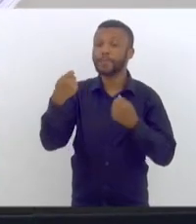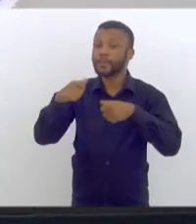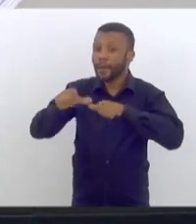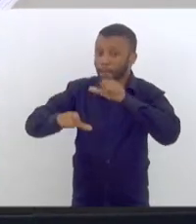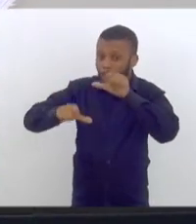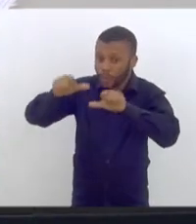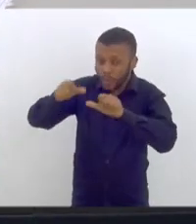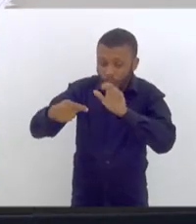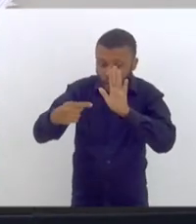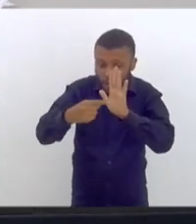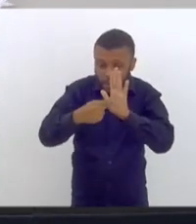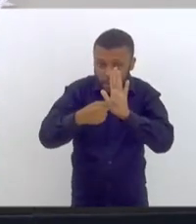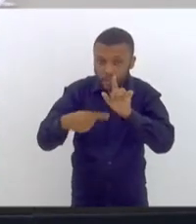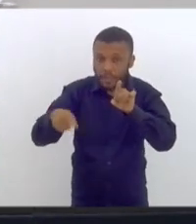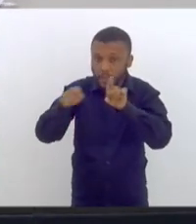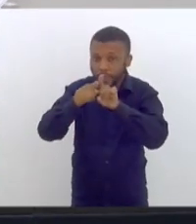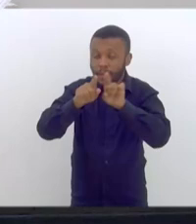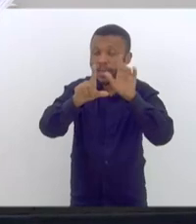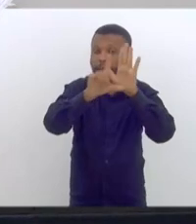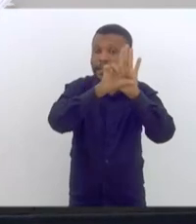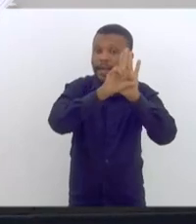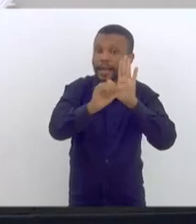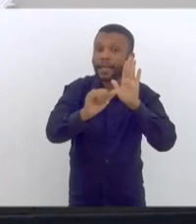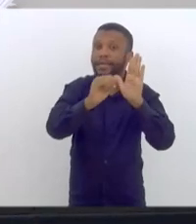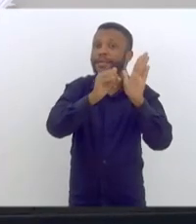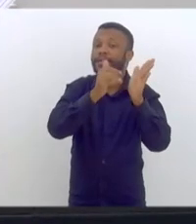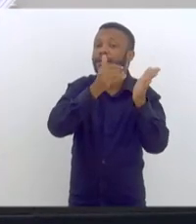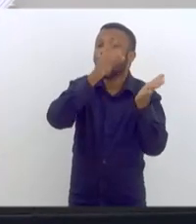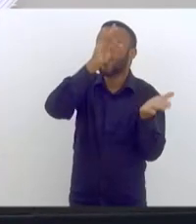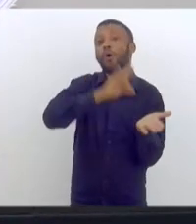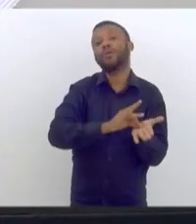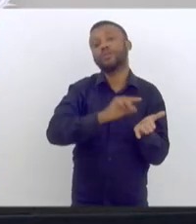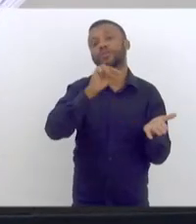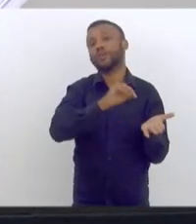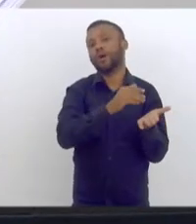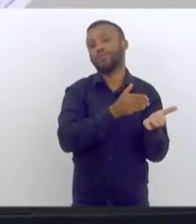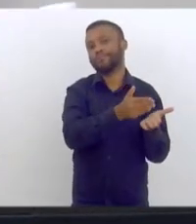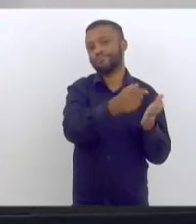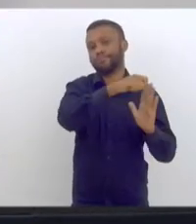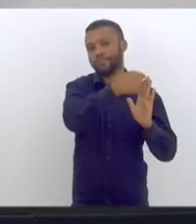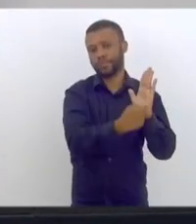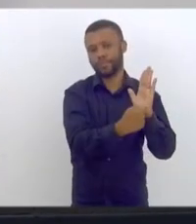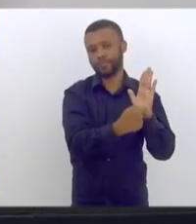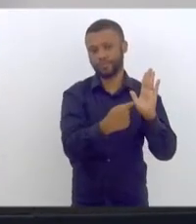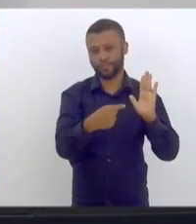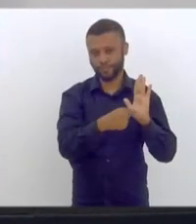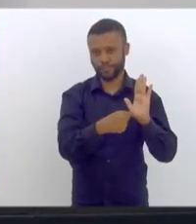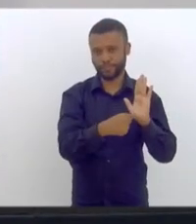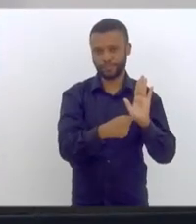e mudar na lei original essa lei original